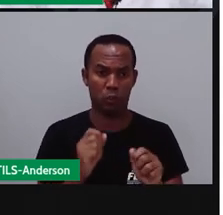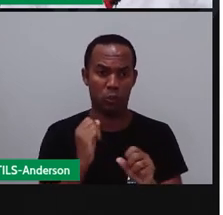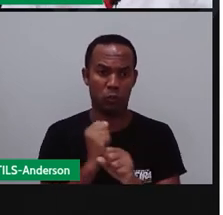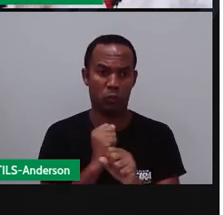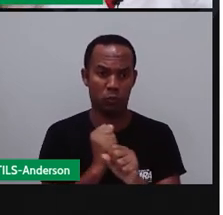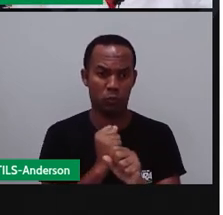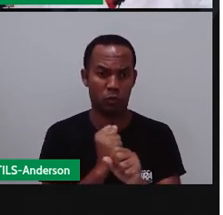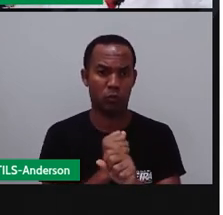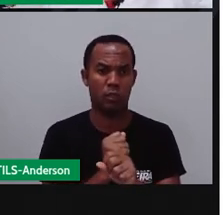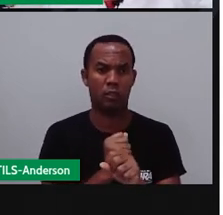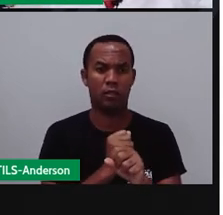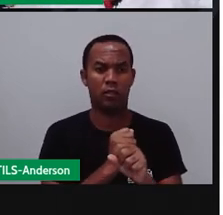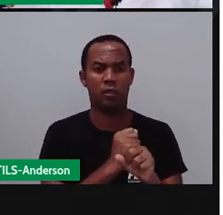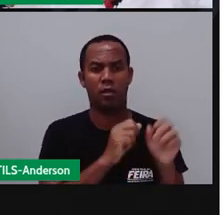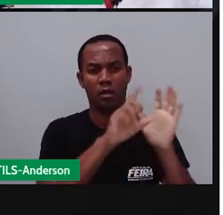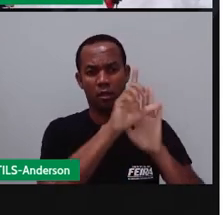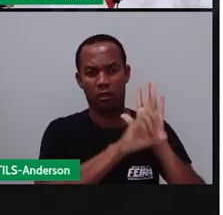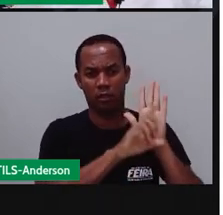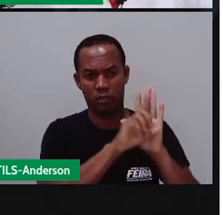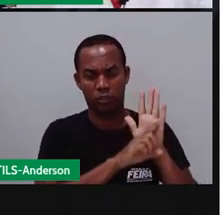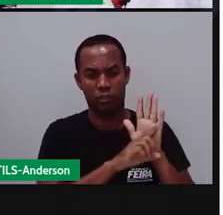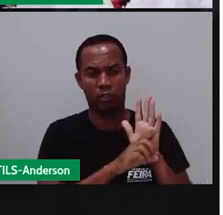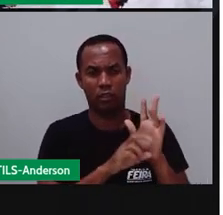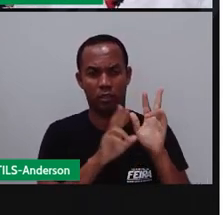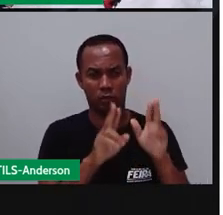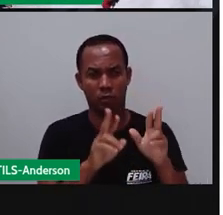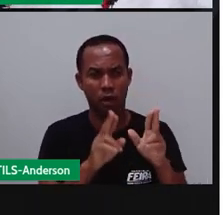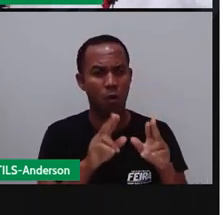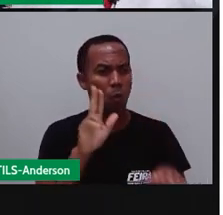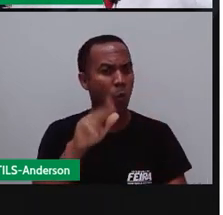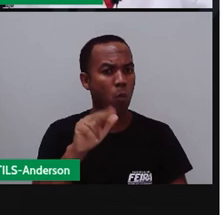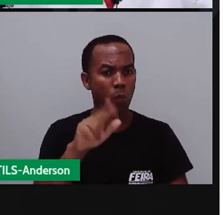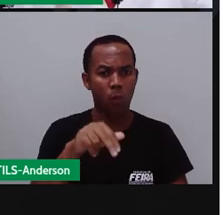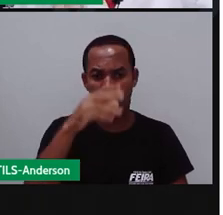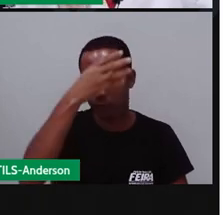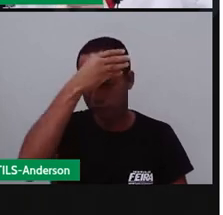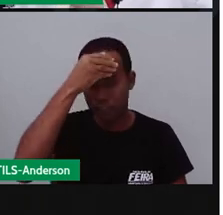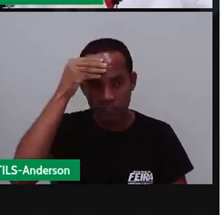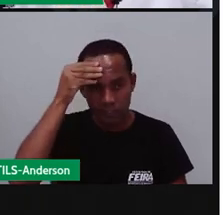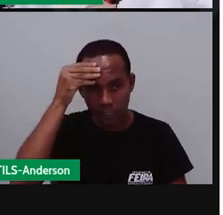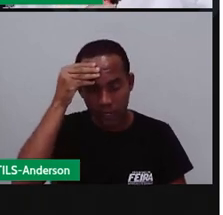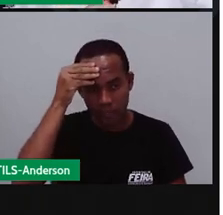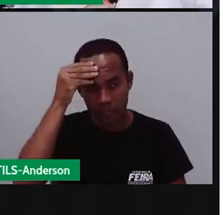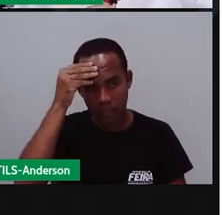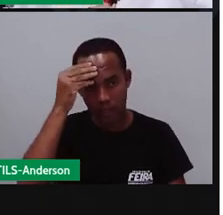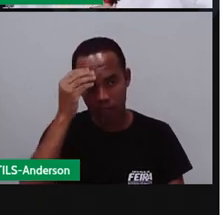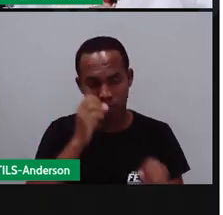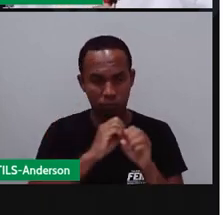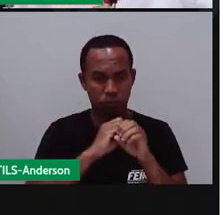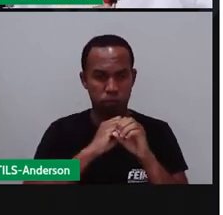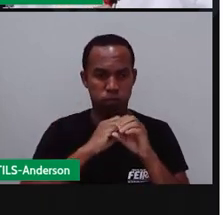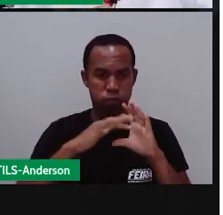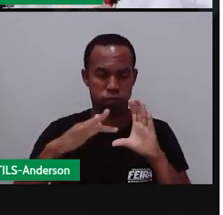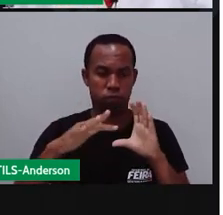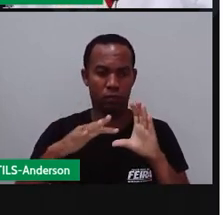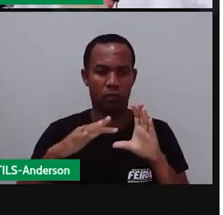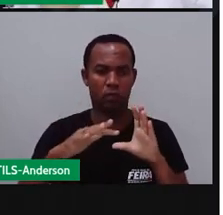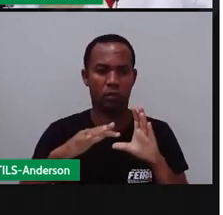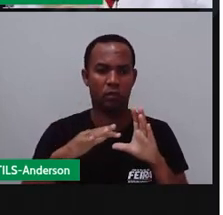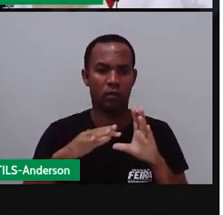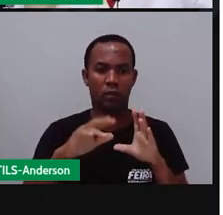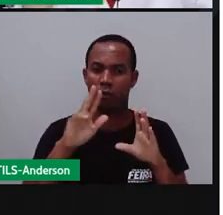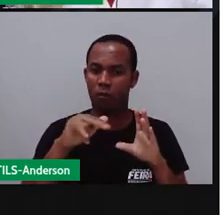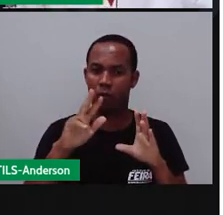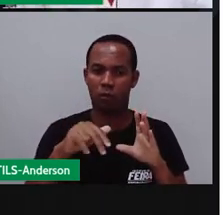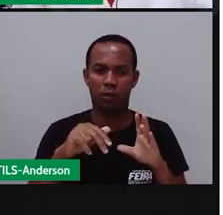né, e outras listas aí no seu caderno. Não esqueça de compartilhar o que você construiu com o seu professor e os seus colegas,